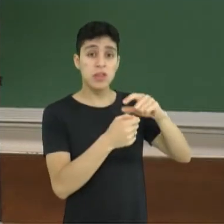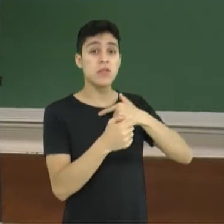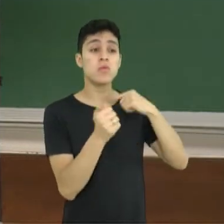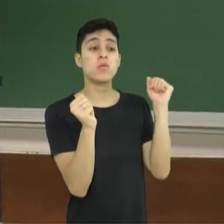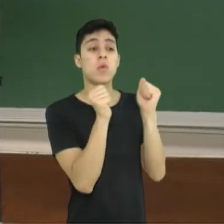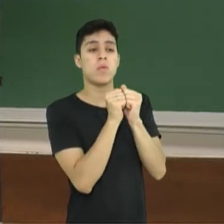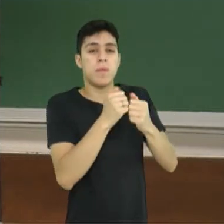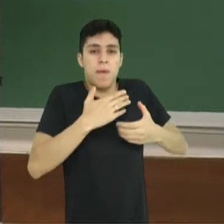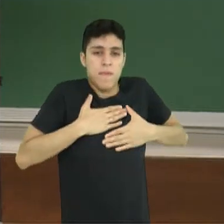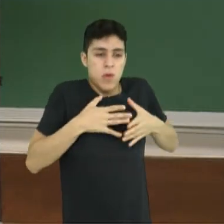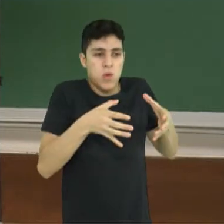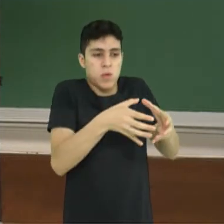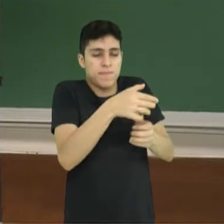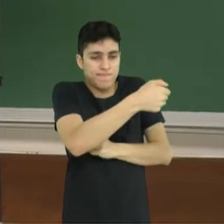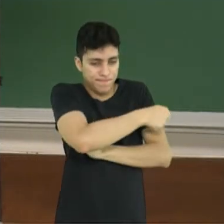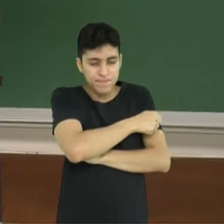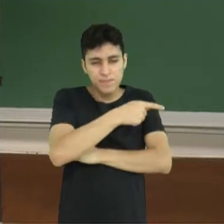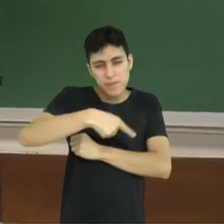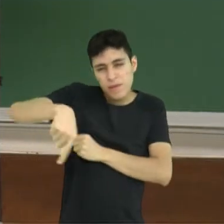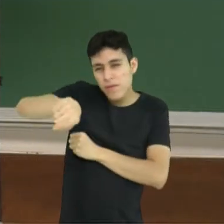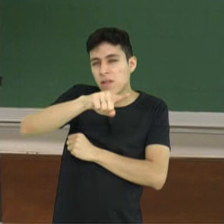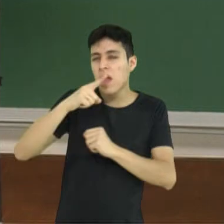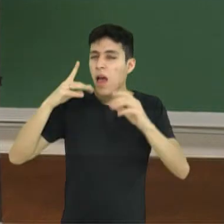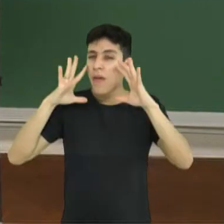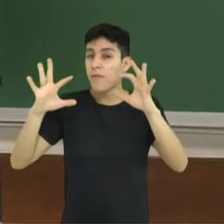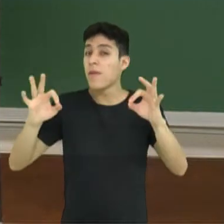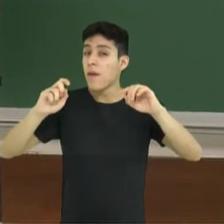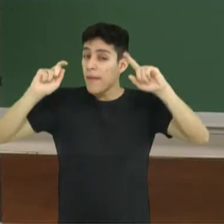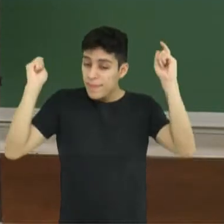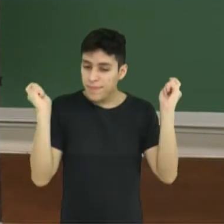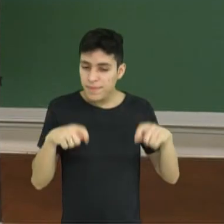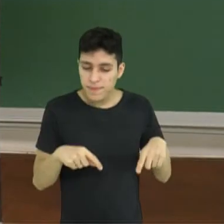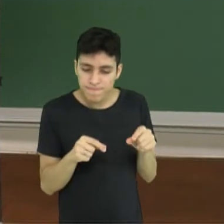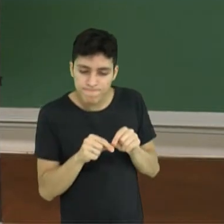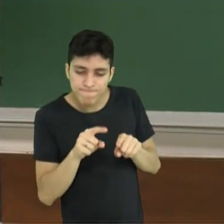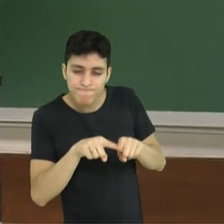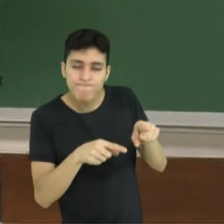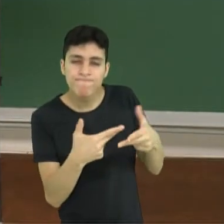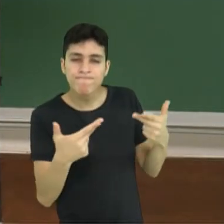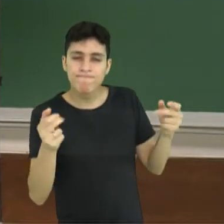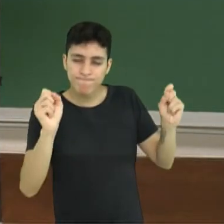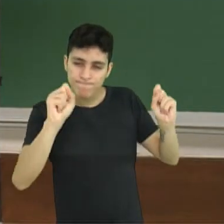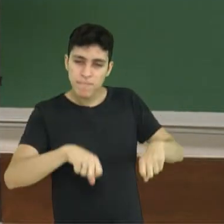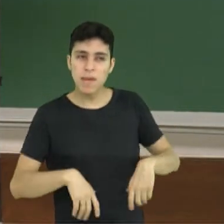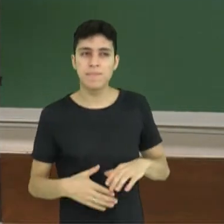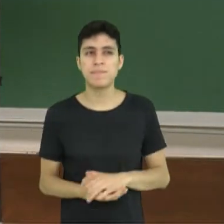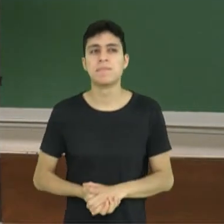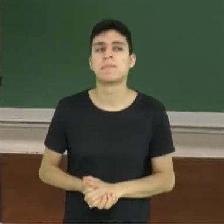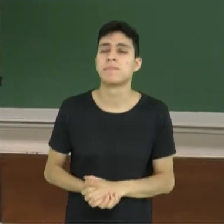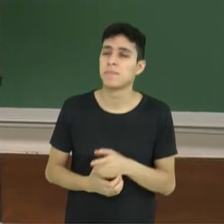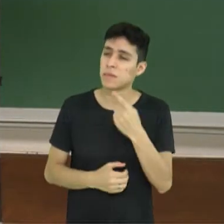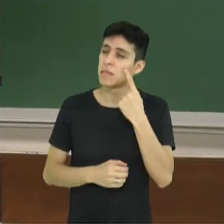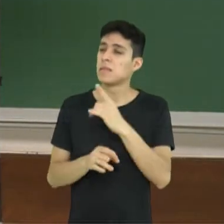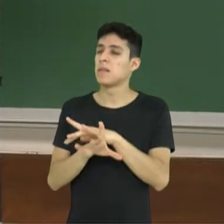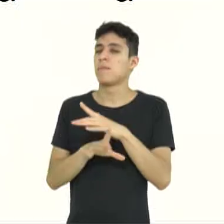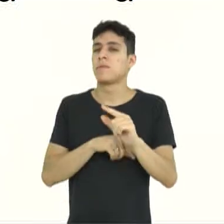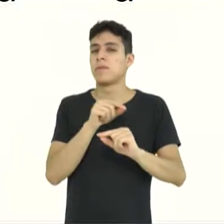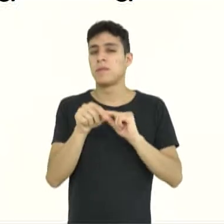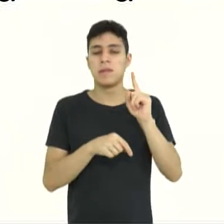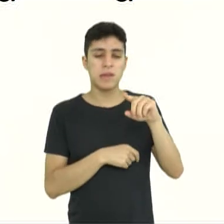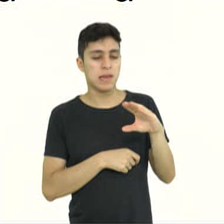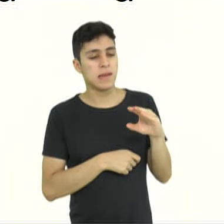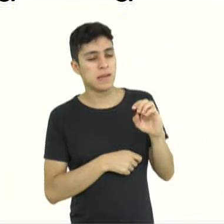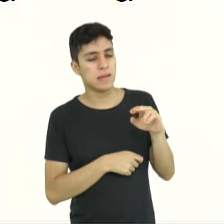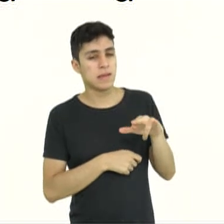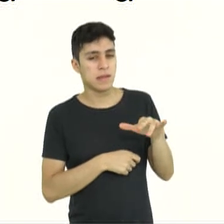Então, fique ligado que dá para fazer. A gente fez em sala de aula, hein? Então, e a gente finaliza com um tipo de cenário, né? No teatro, é